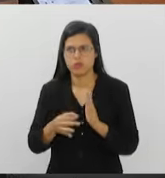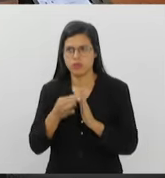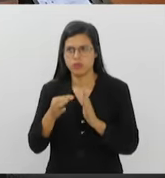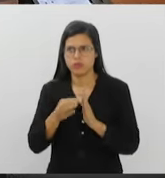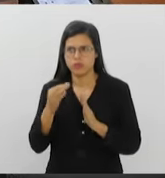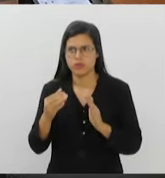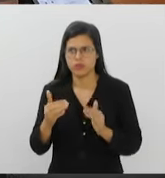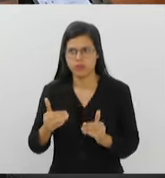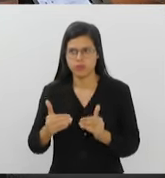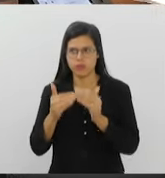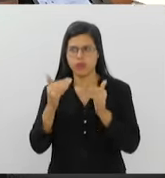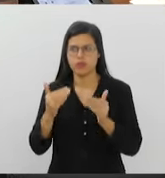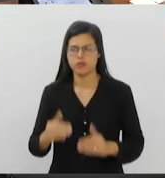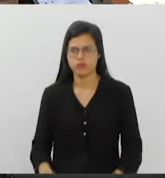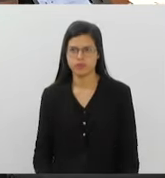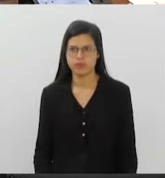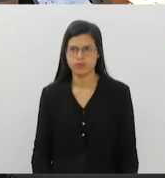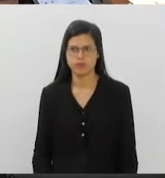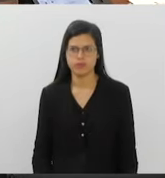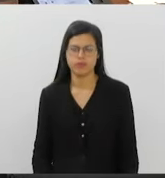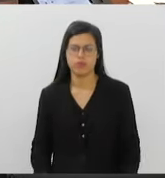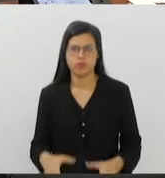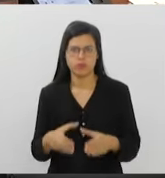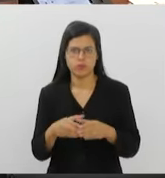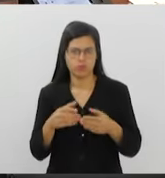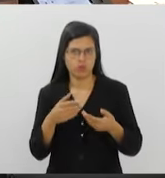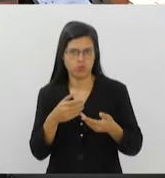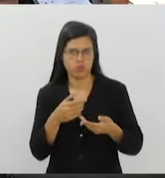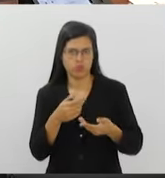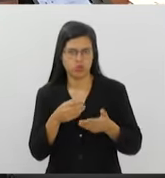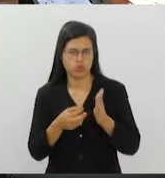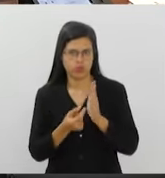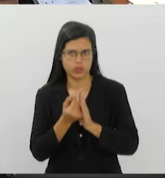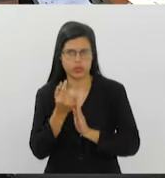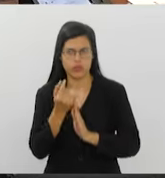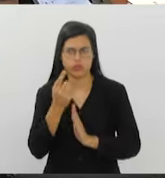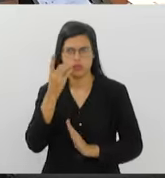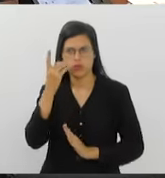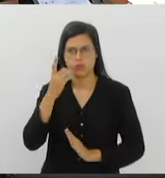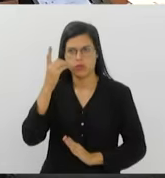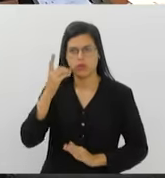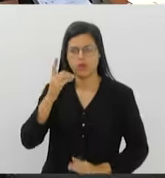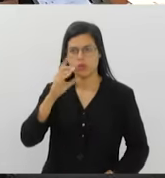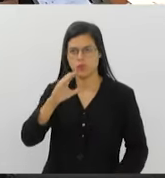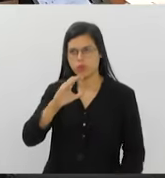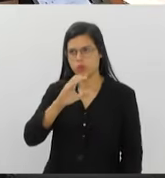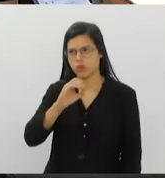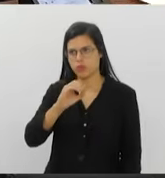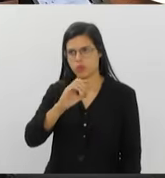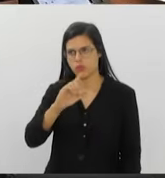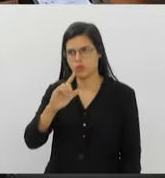alegria, presidente. Muito obrigado. Pela Comissão de Orçamento, deputado Vinícius Cozolino.